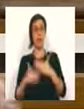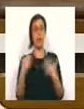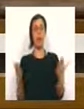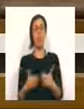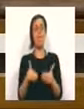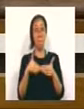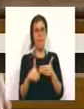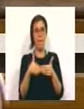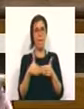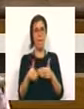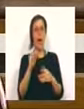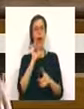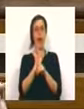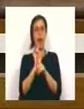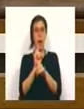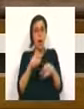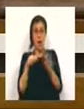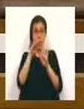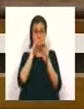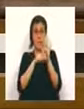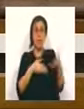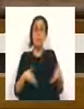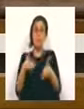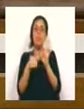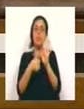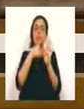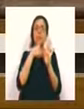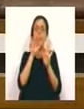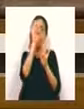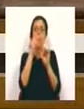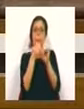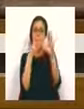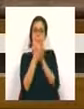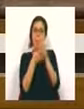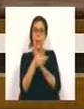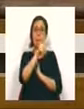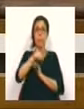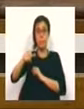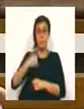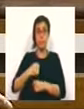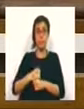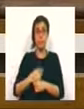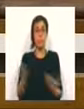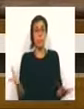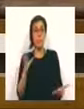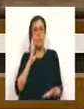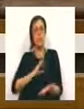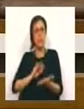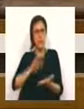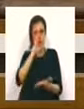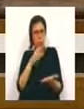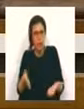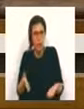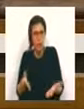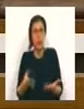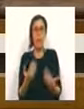que vai, nessa mesma estratégia, estabelecer cotas de emprego para estes trabalhadores. Senhora Secretária de Estado,